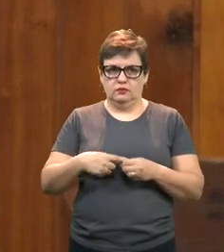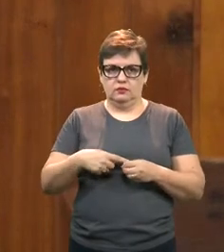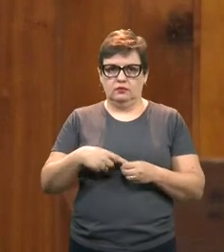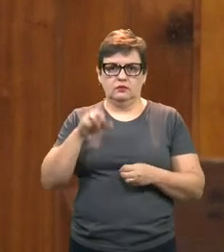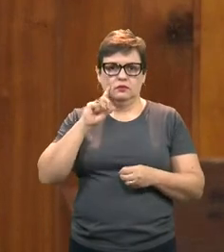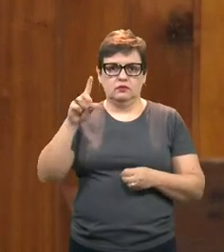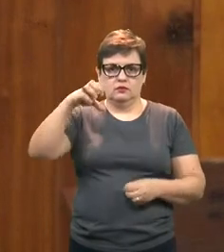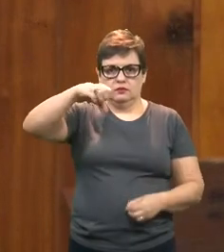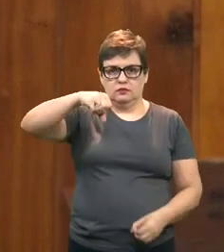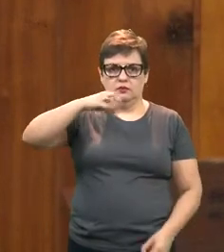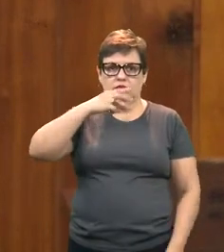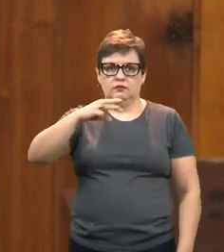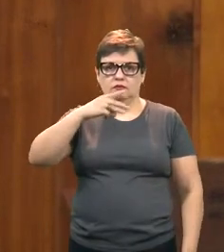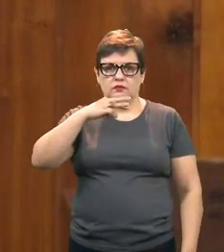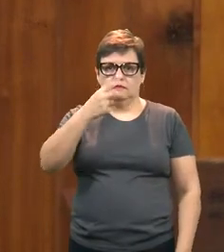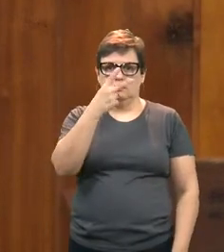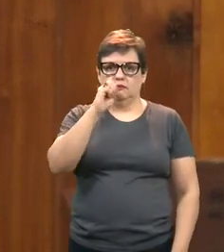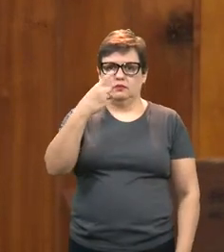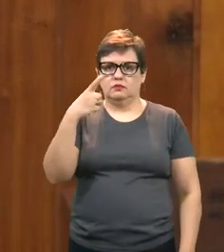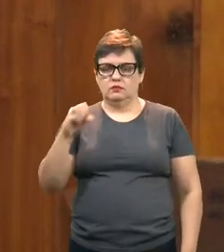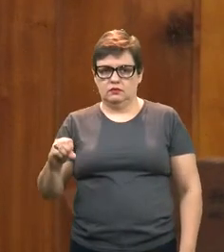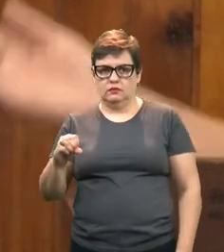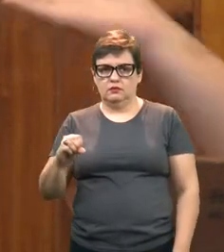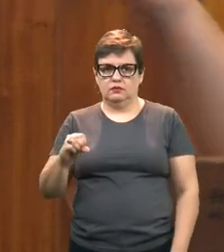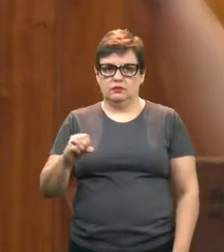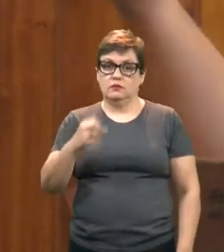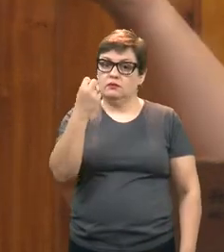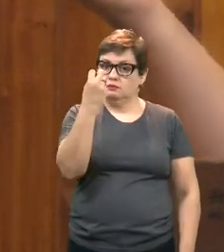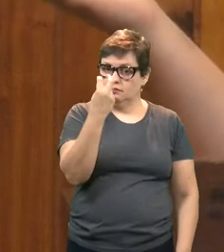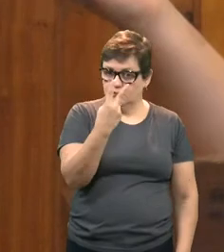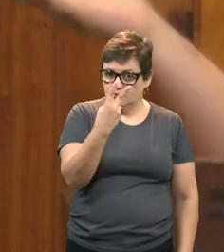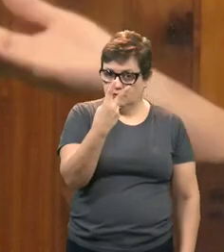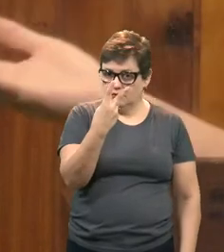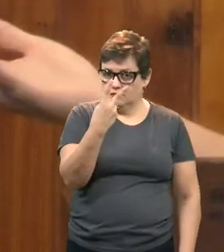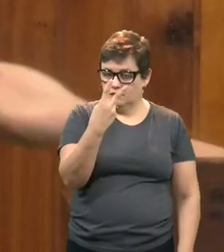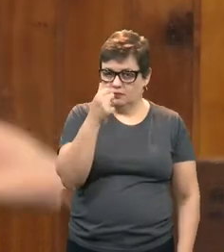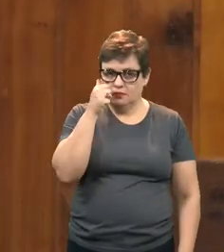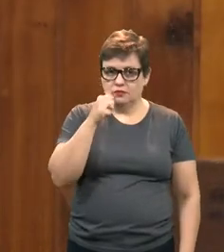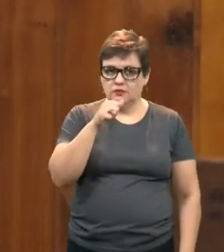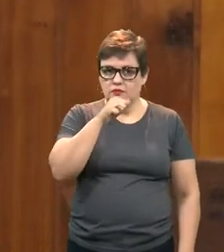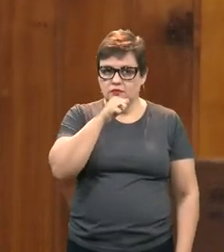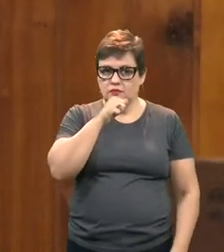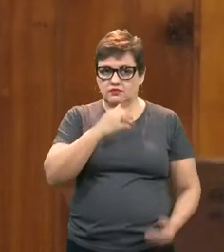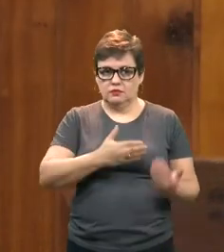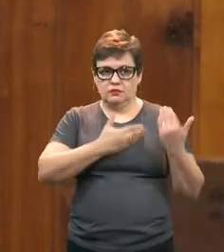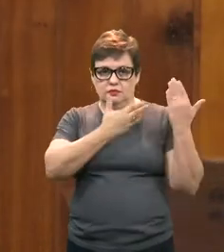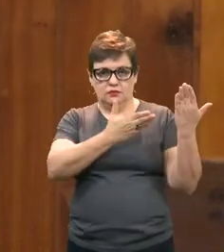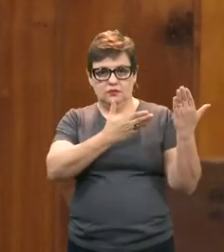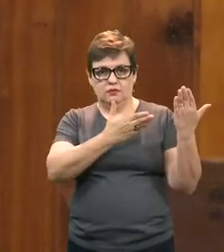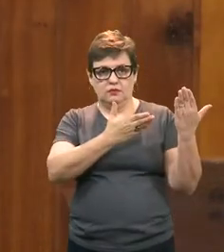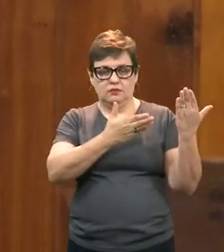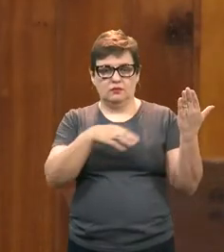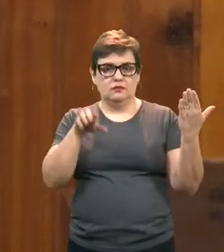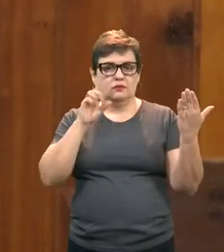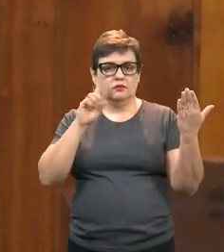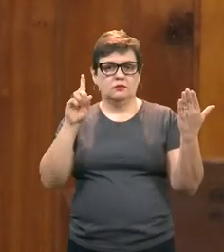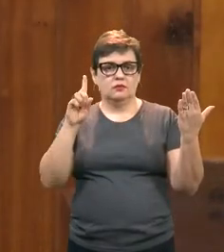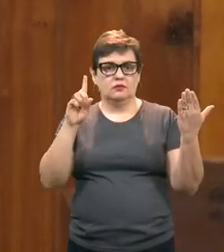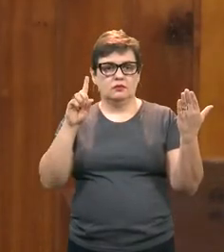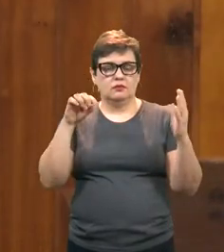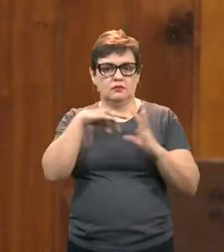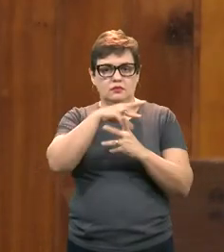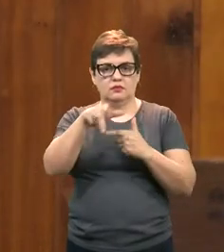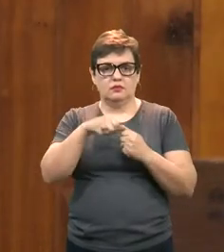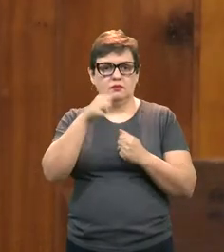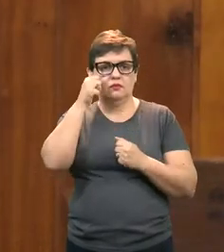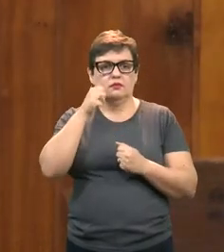9 de março de 2019, essas duas guerreiras, elas foram homenageadas ao Dia Internacional da